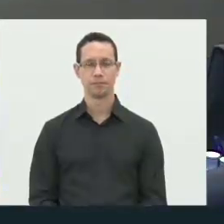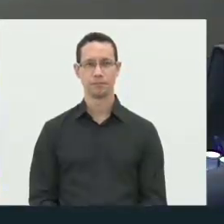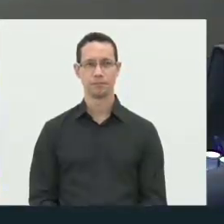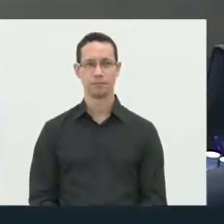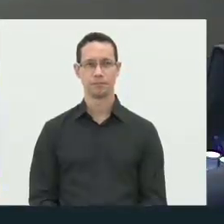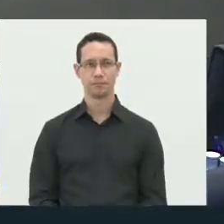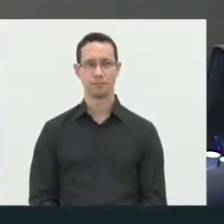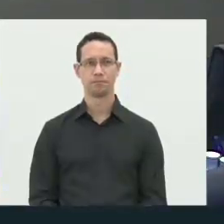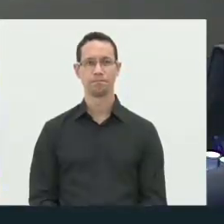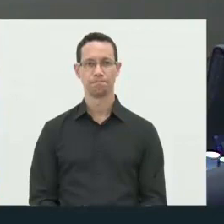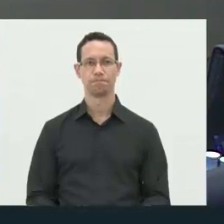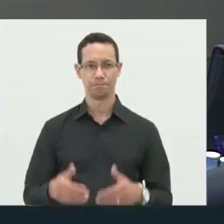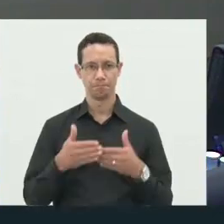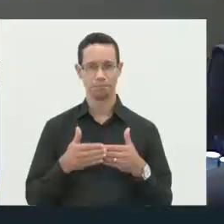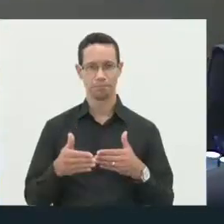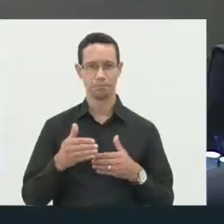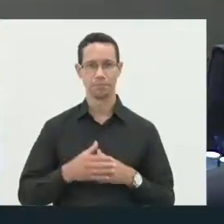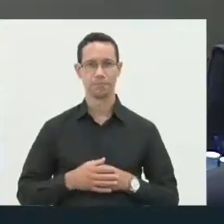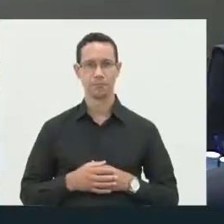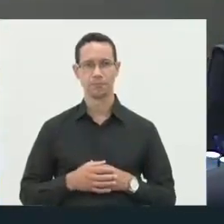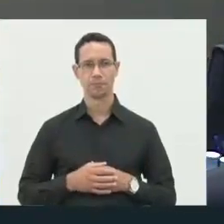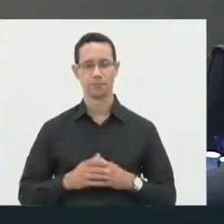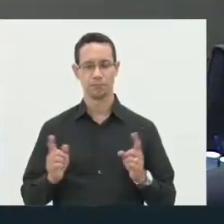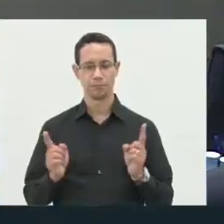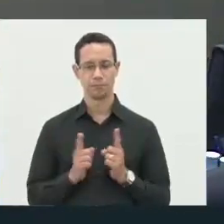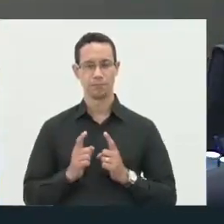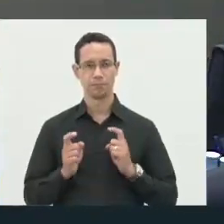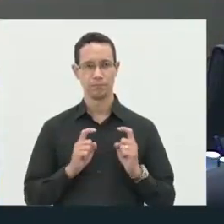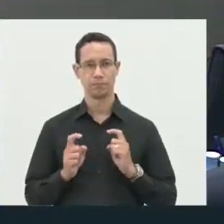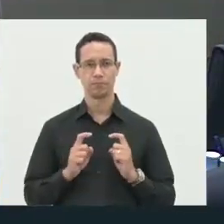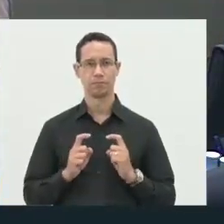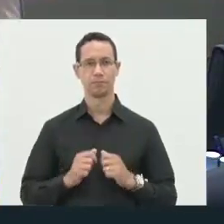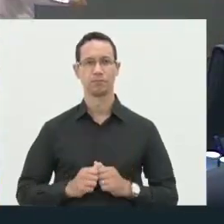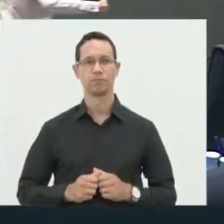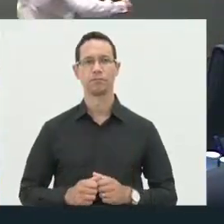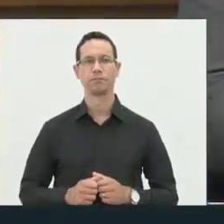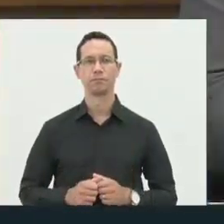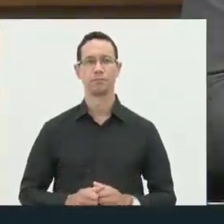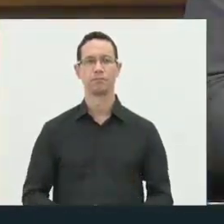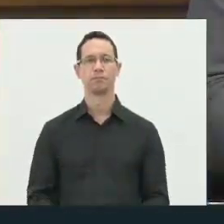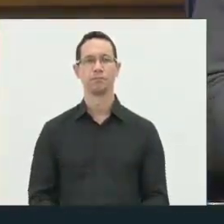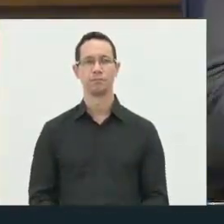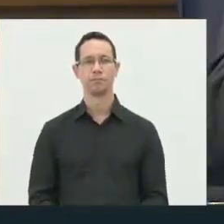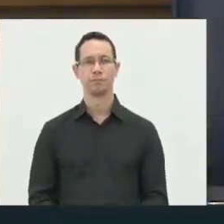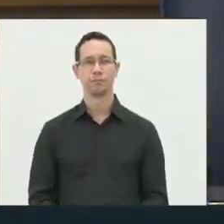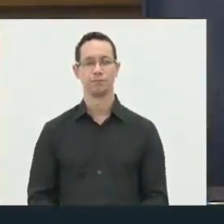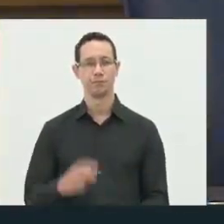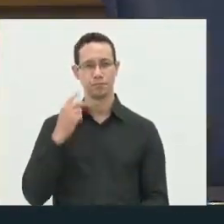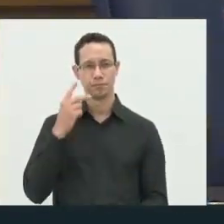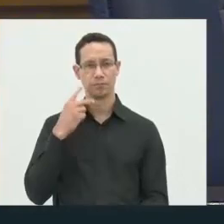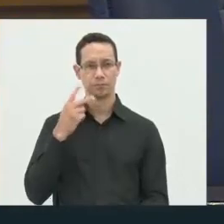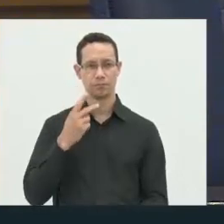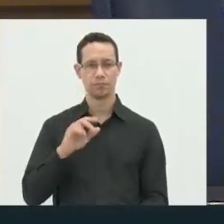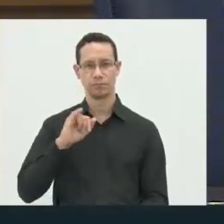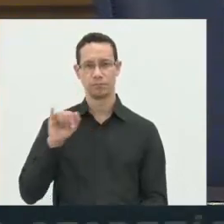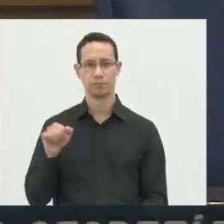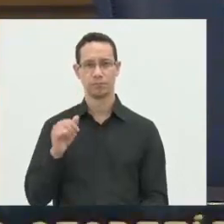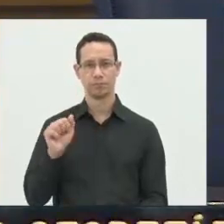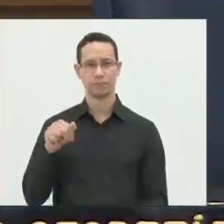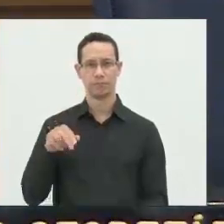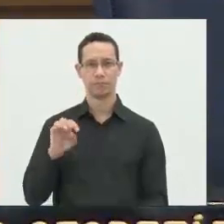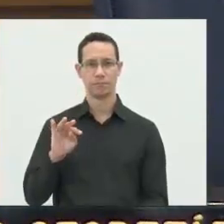passemos ao pequeno expediente com a palavra vereadora Janete Rocha